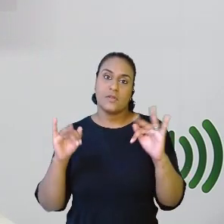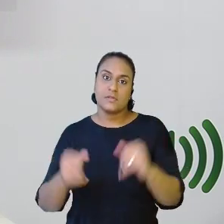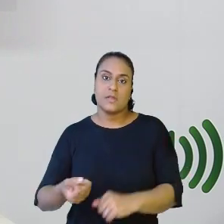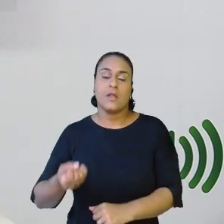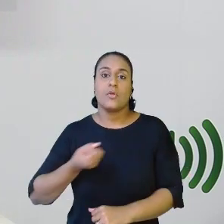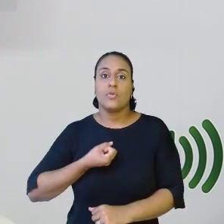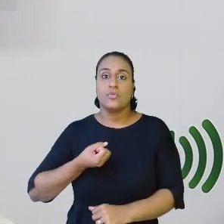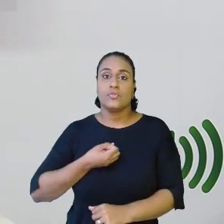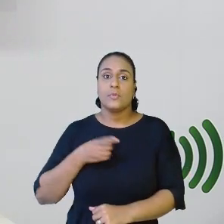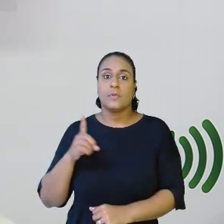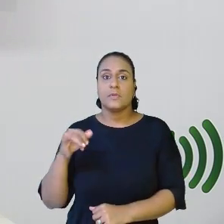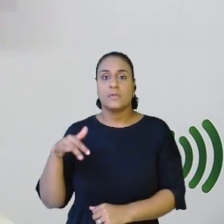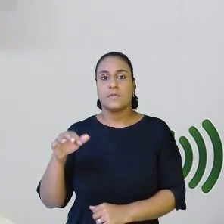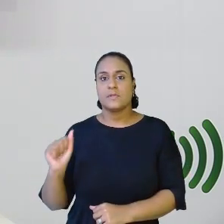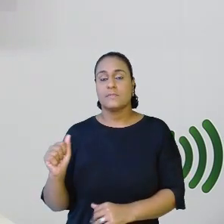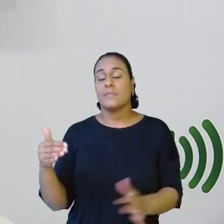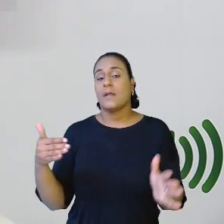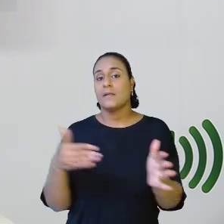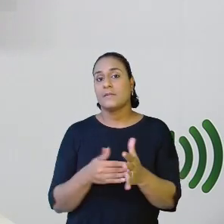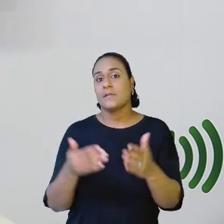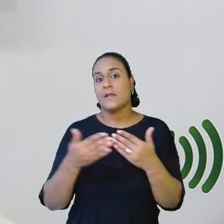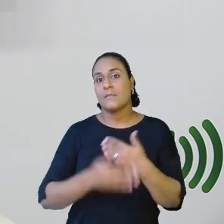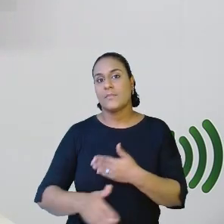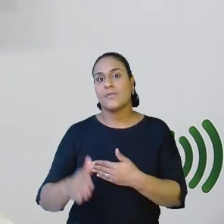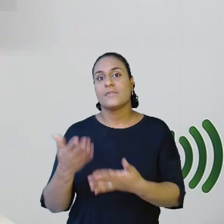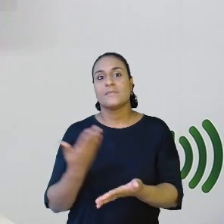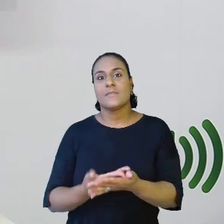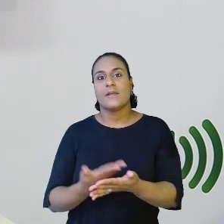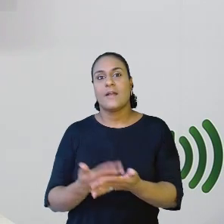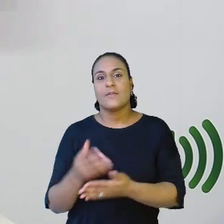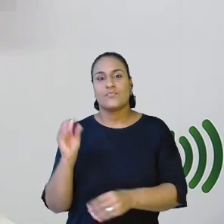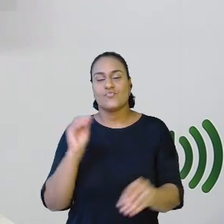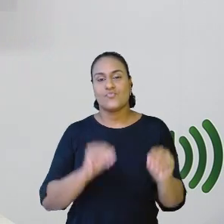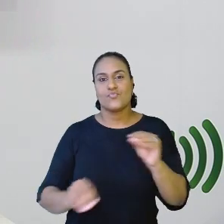números decimais e até a próxima